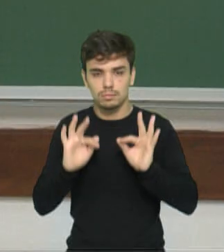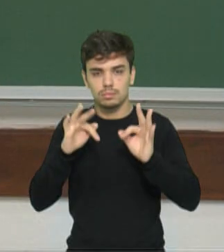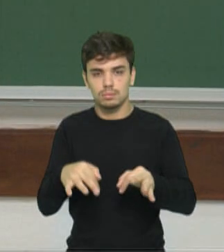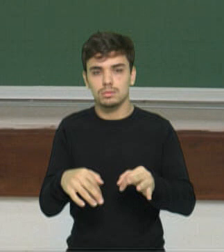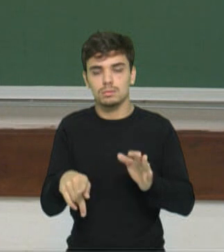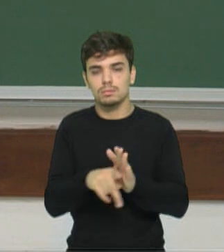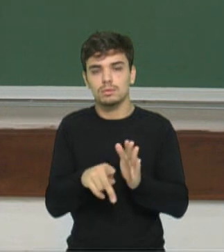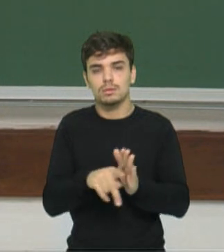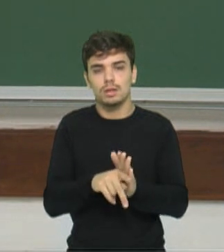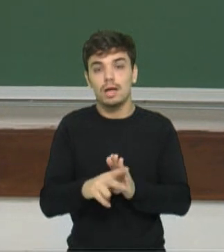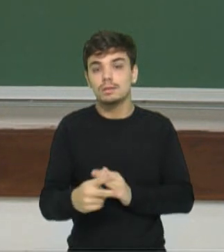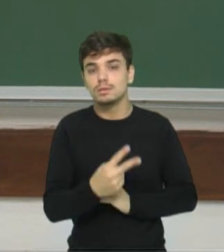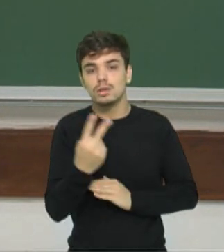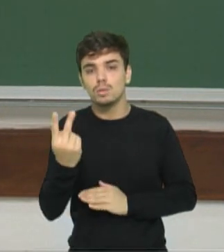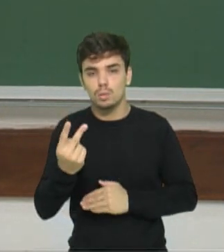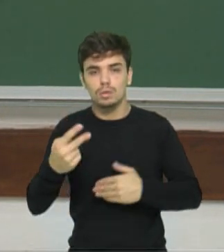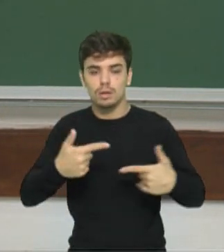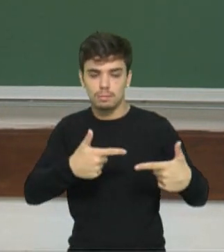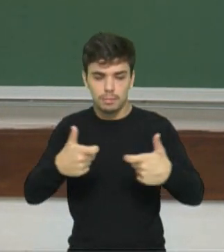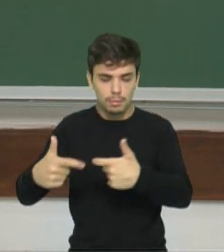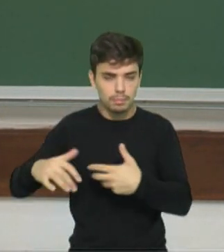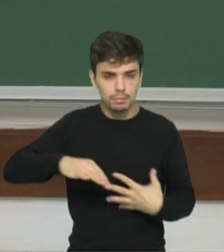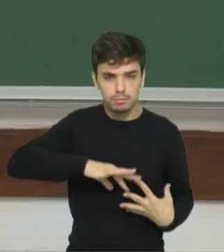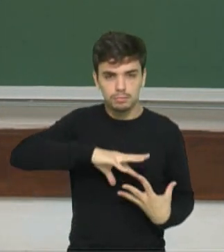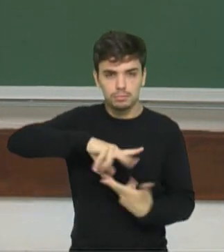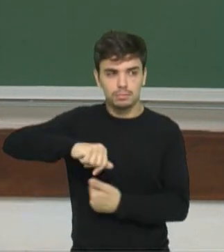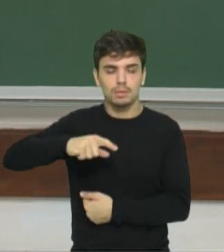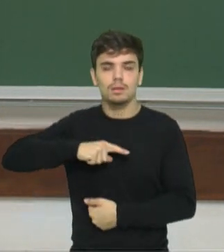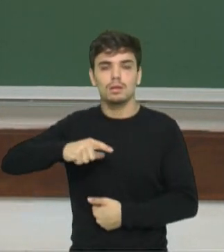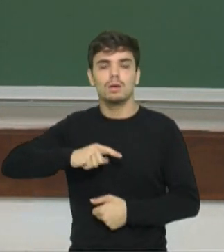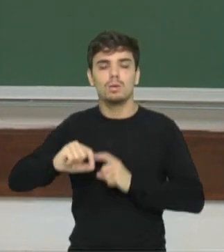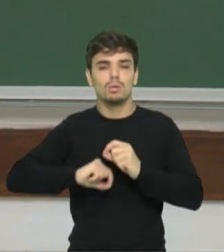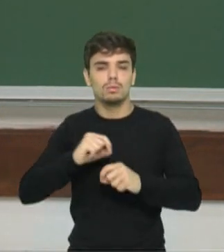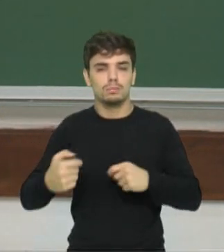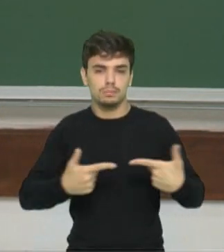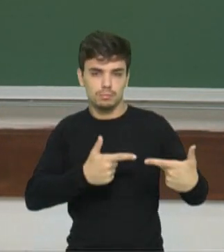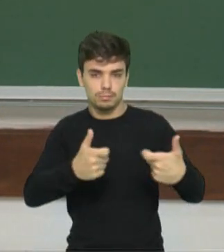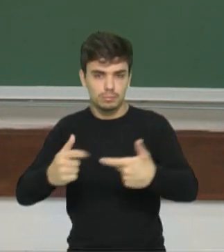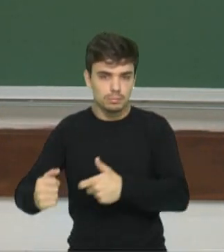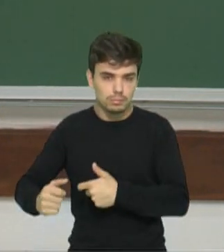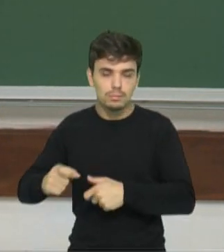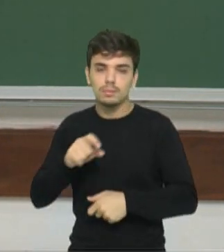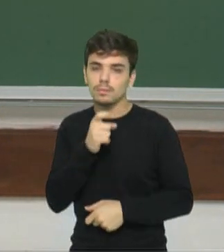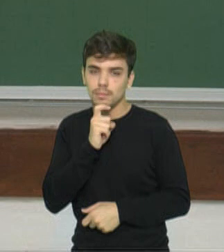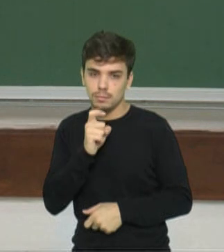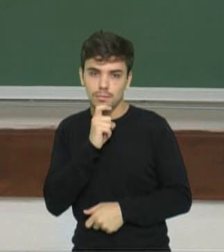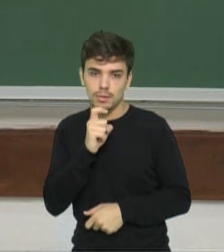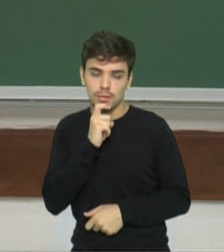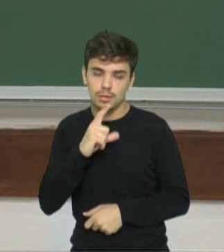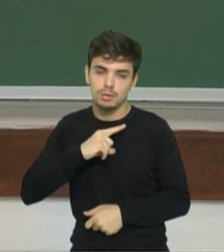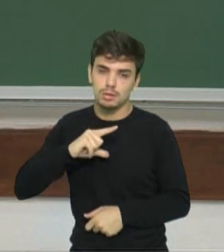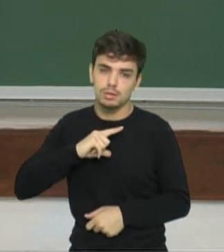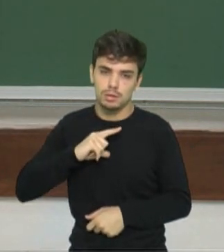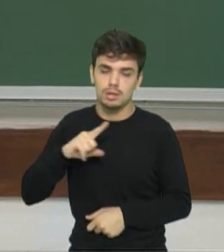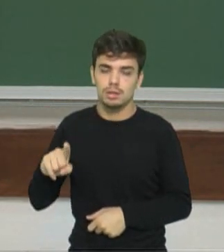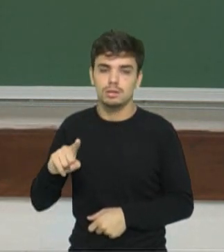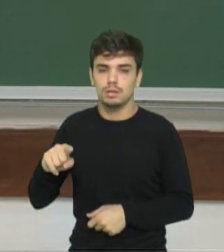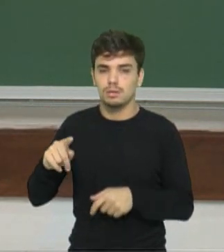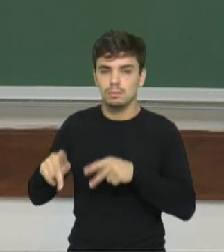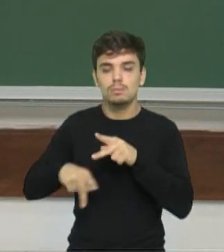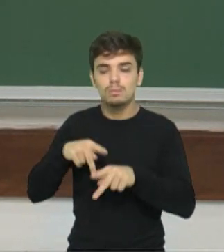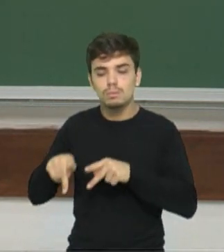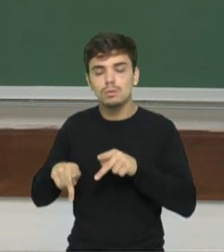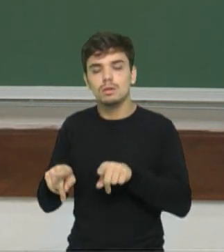da Segunda Guerra Mundial, o mundo passa a viver a Guerra Fria, essa bipolarização entre Estados Unidos, do